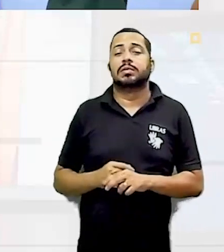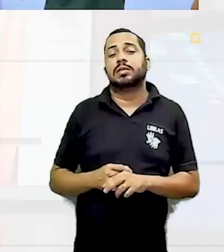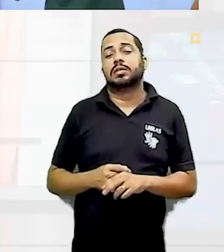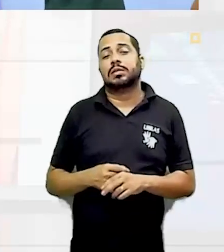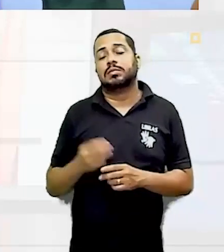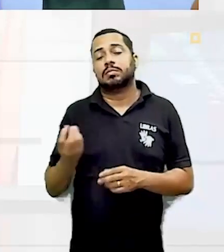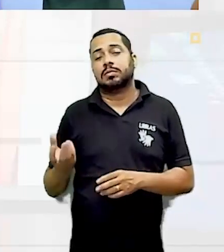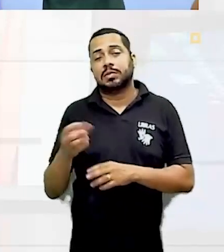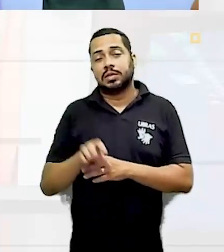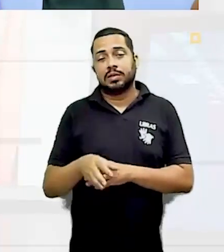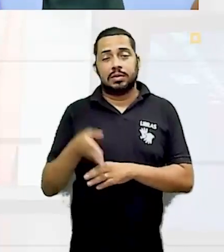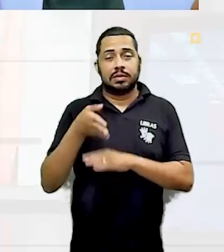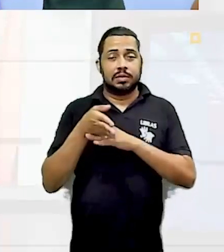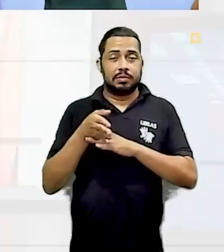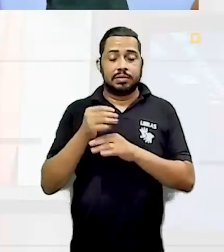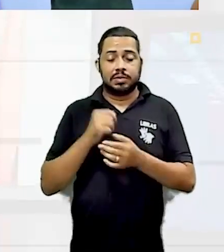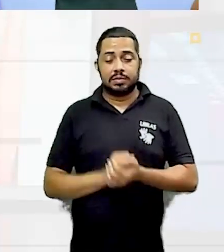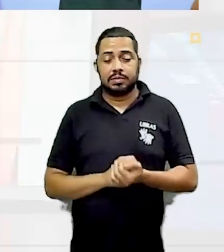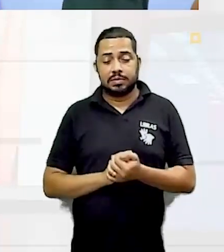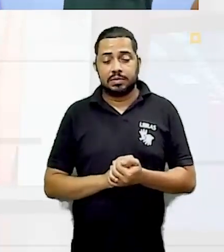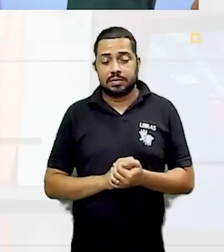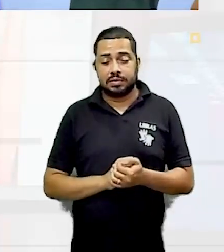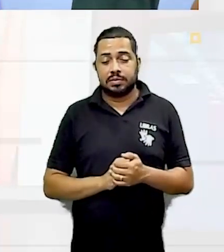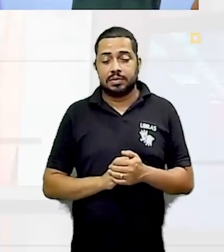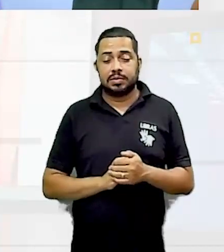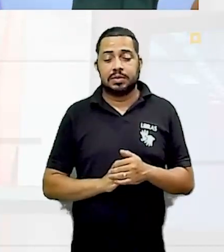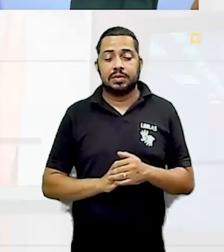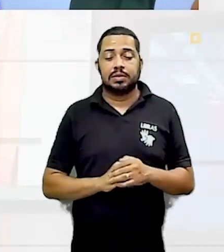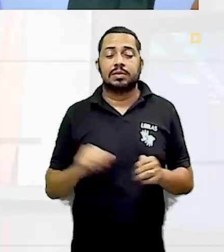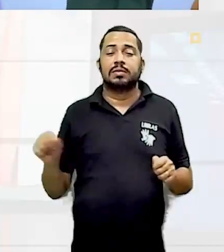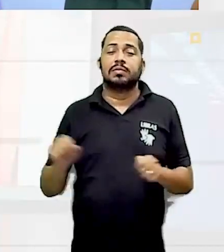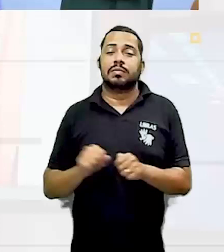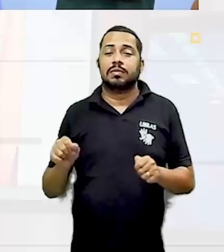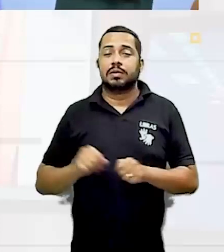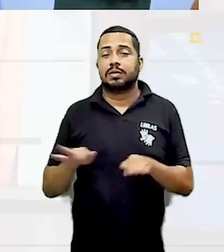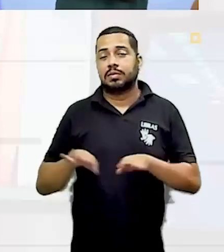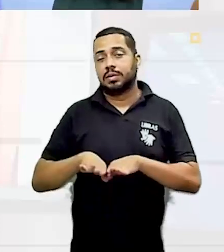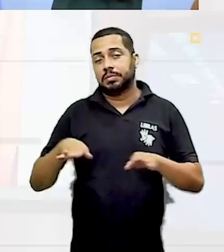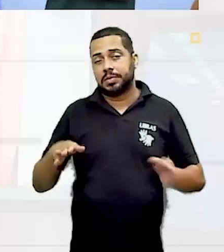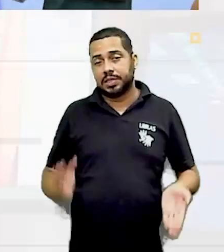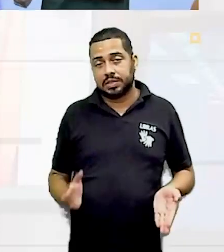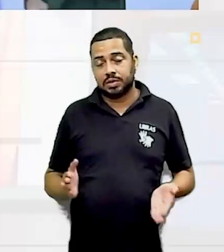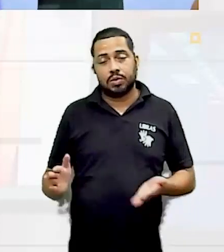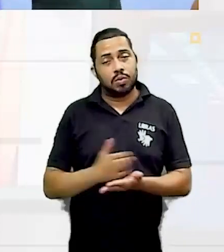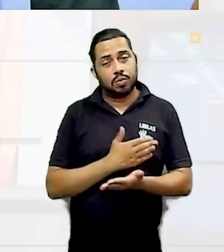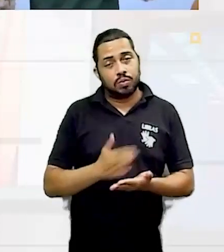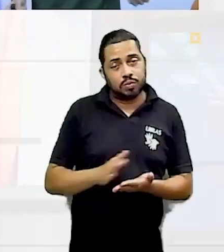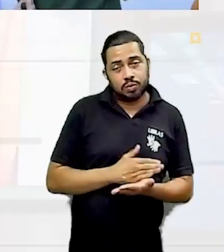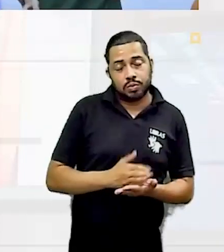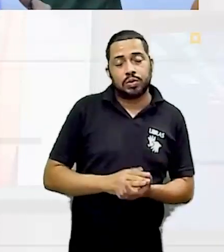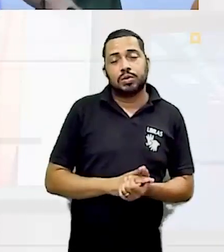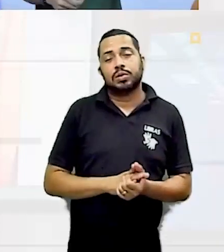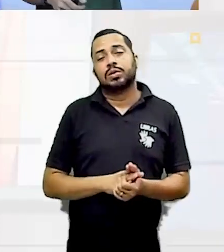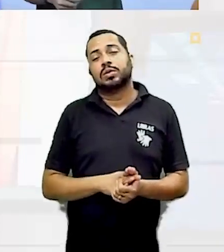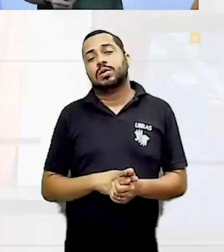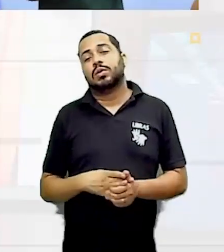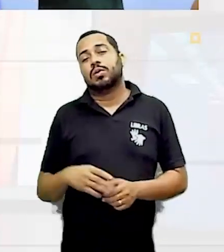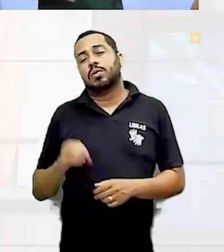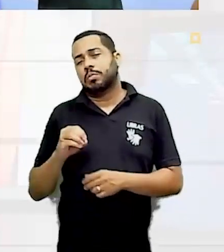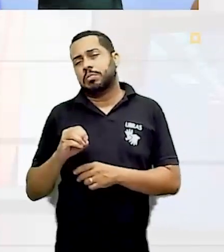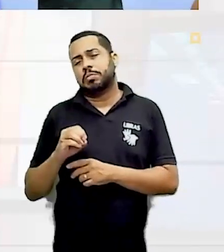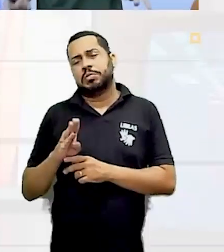posicionar uma câmera focada nesse cenário, e geralmente ela é feita em cima de uma mesa com alguns objetos de massinha mesmo, ou